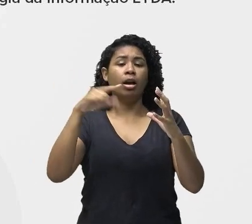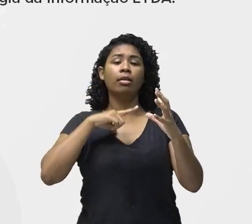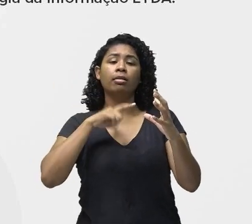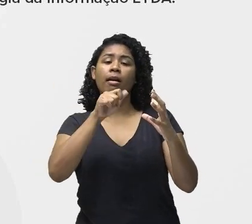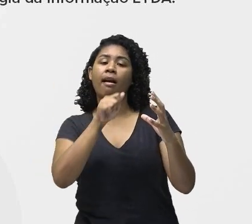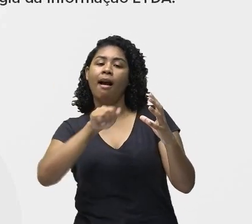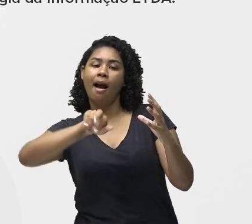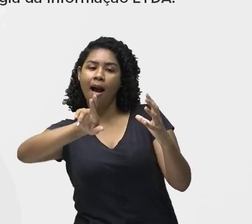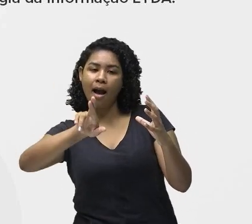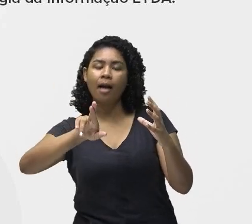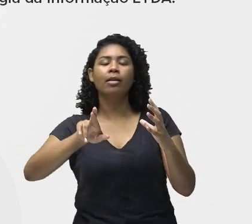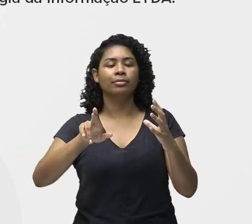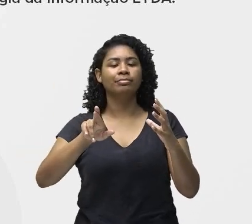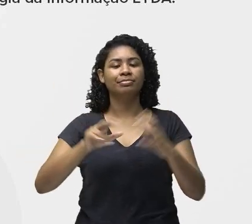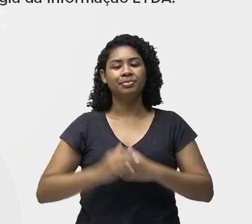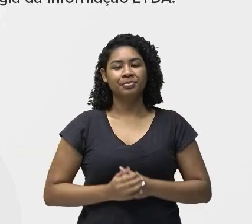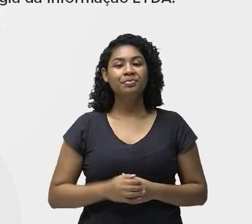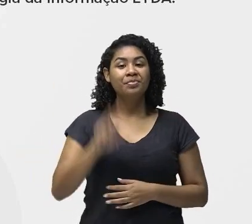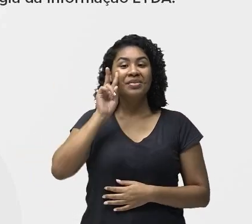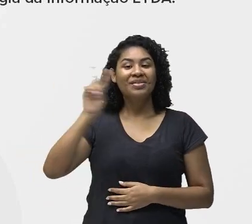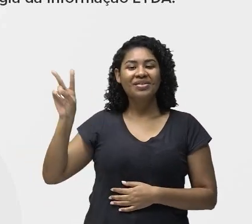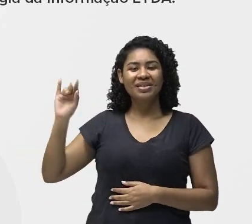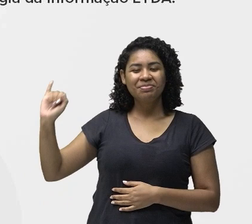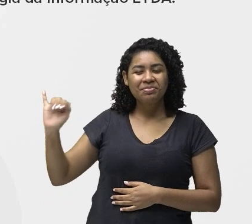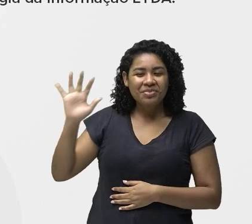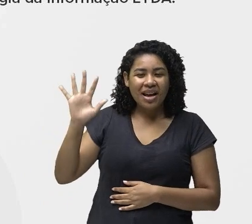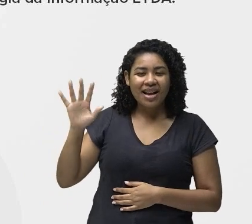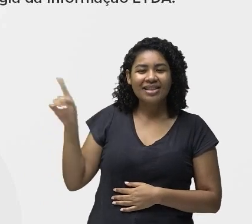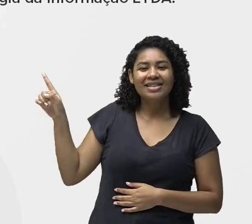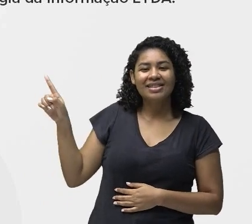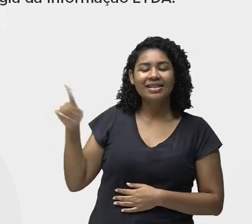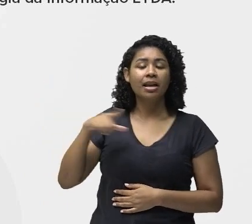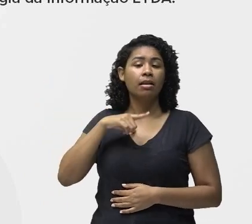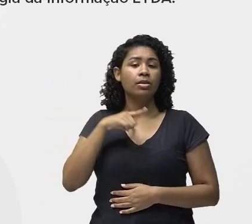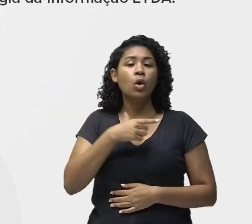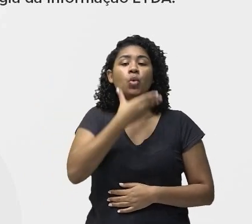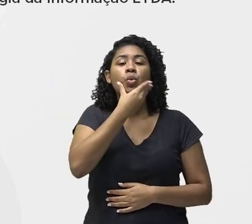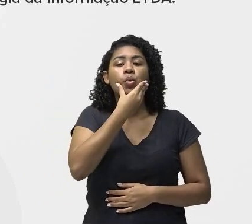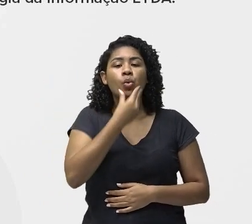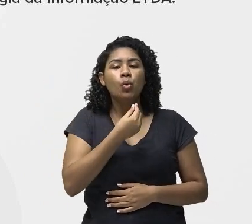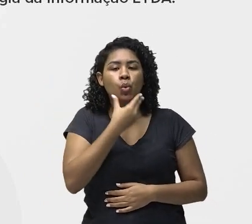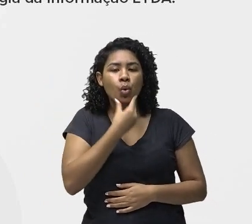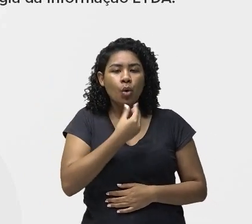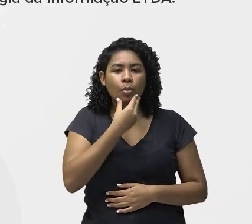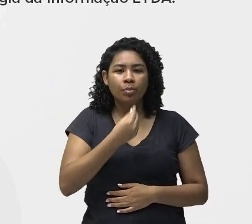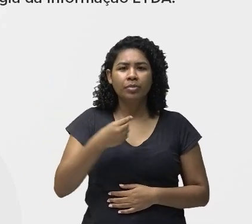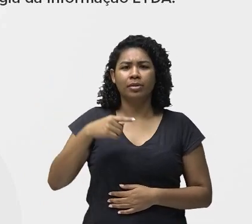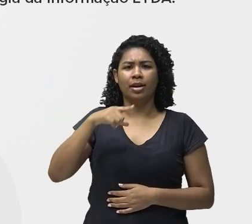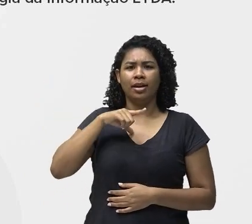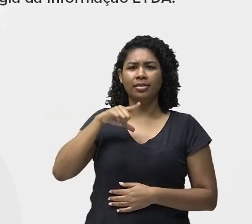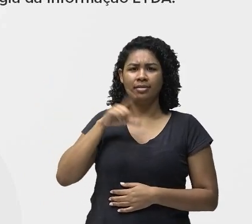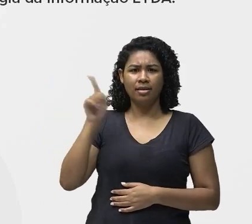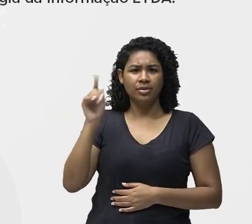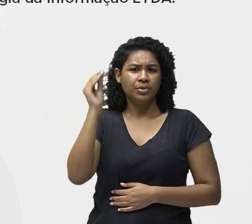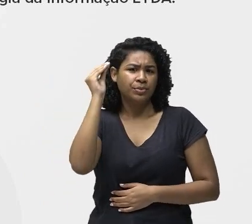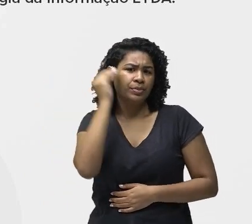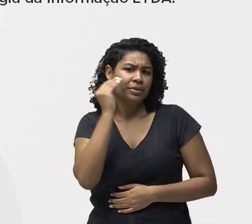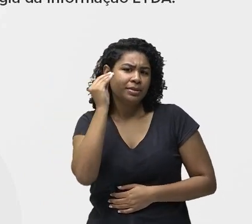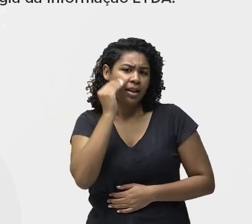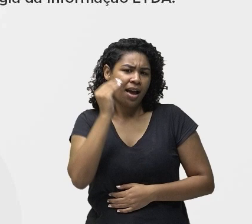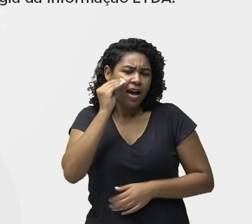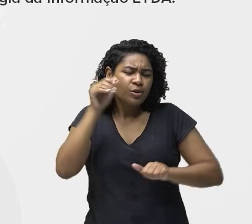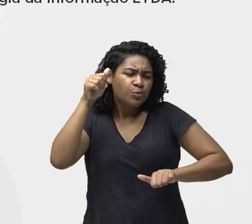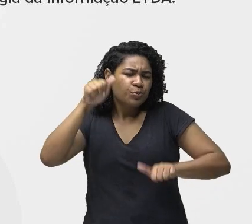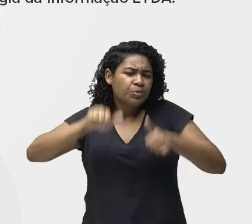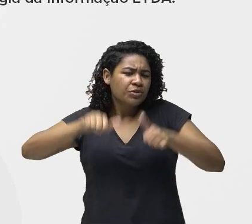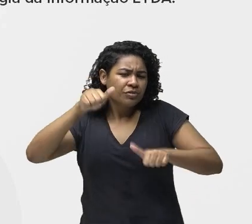espaço. Observem aí nessa imagem, a gente tem um garotinho, isso é um experimento que ele tem na mão, que você